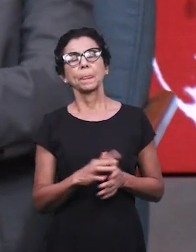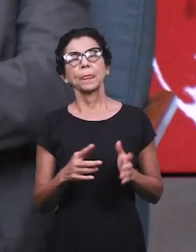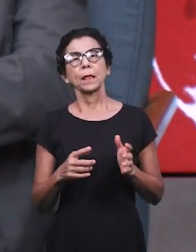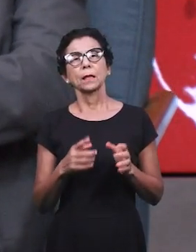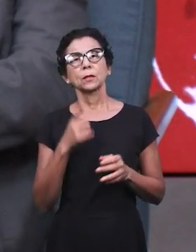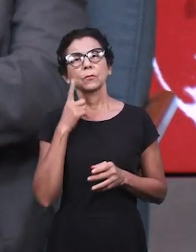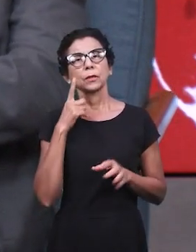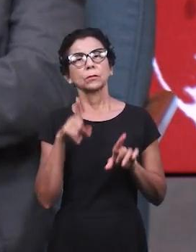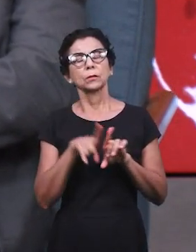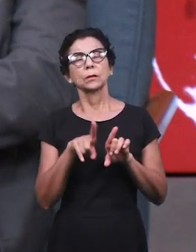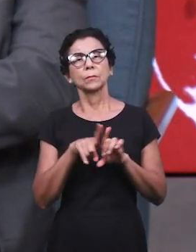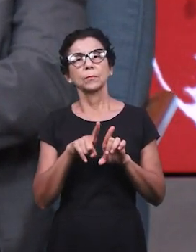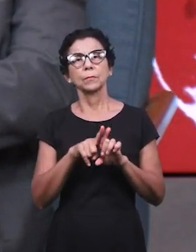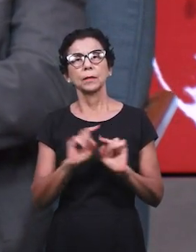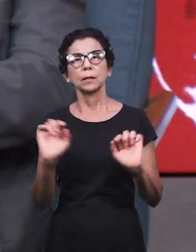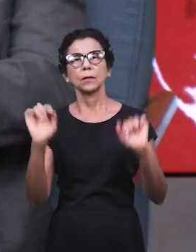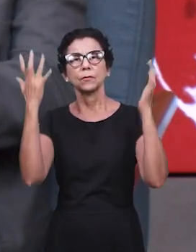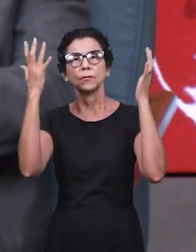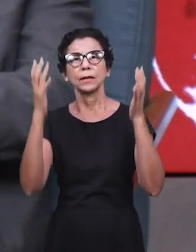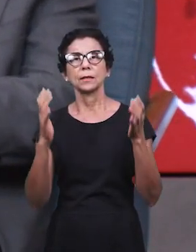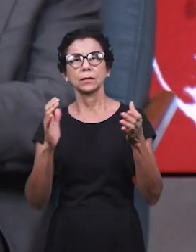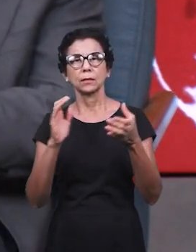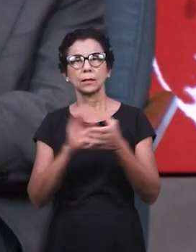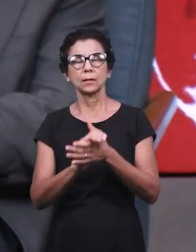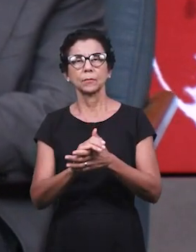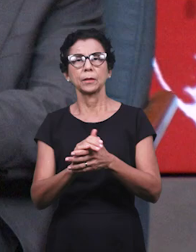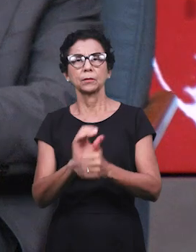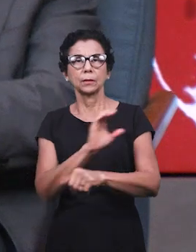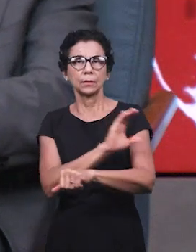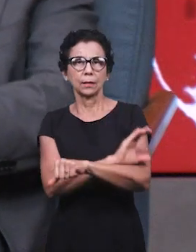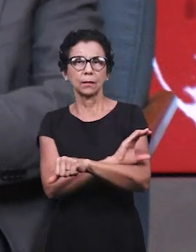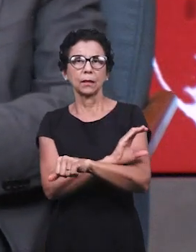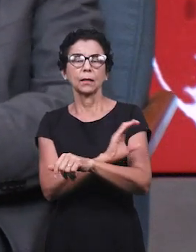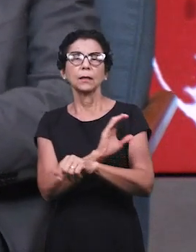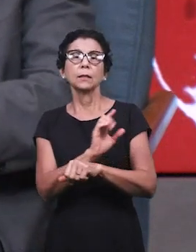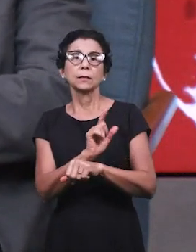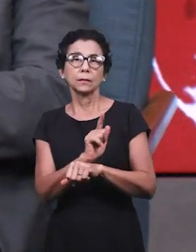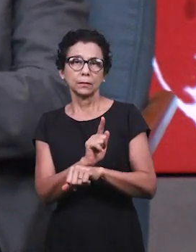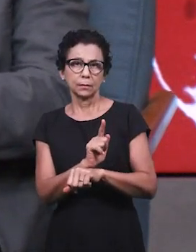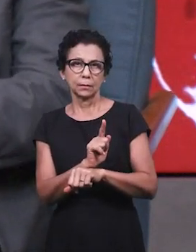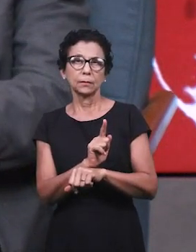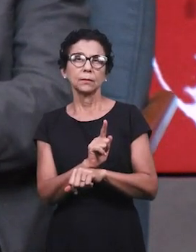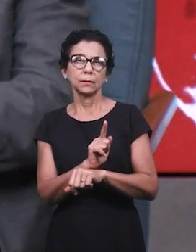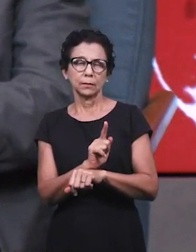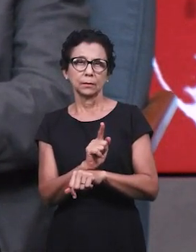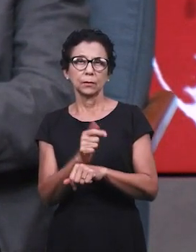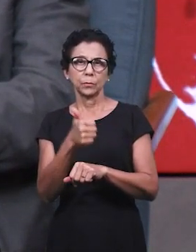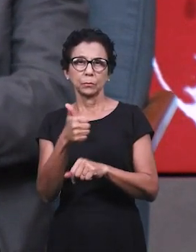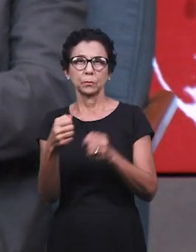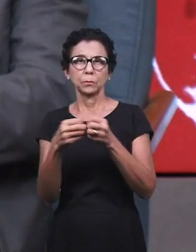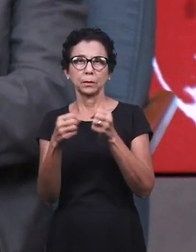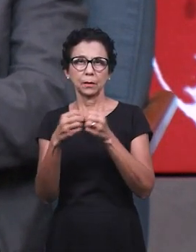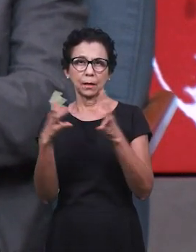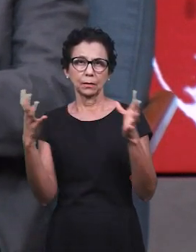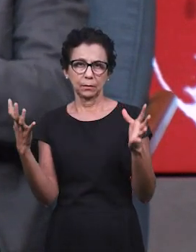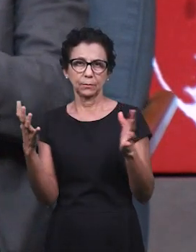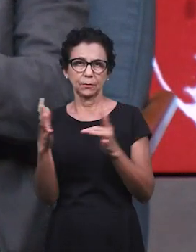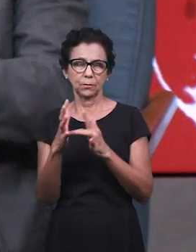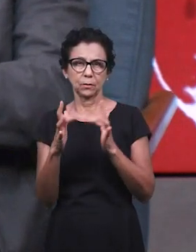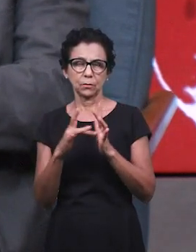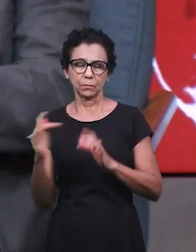os ministérios, Paulo escrevendo aos Efésios diz que os ministérios são